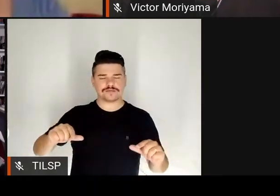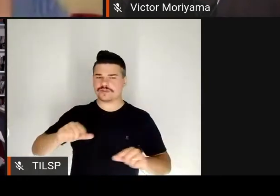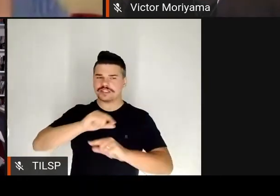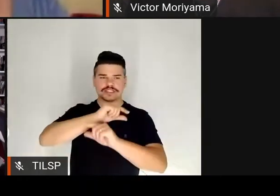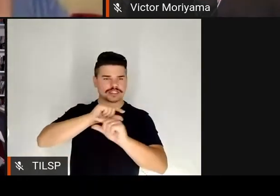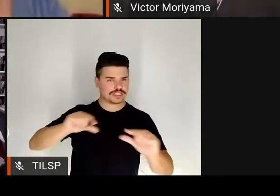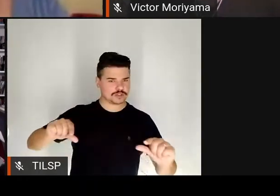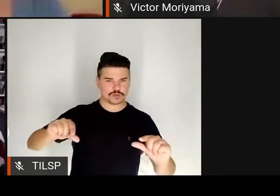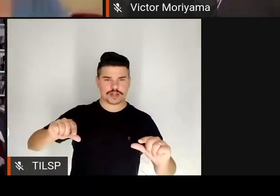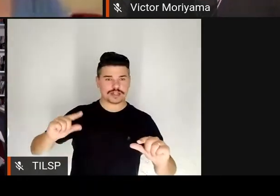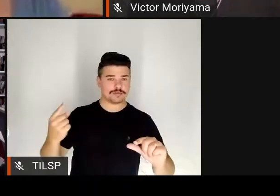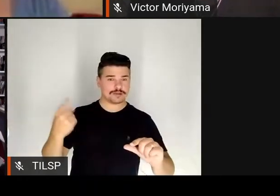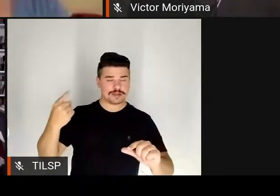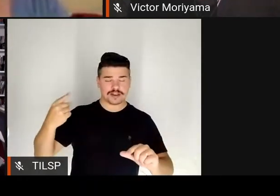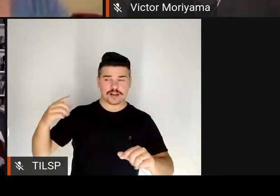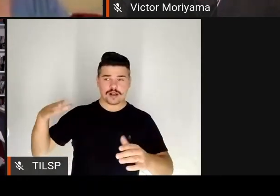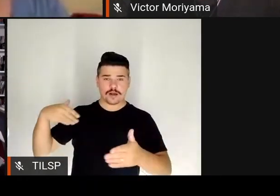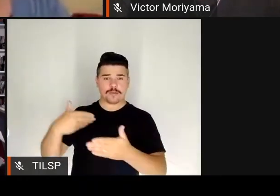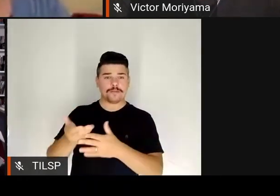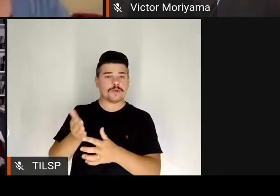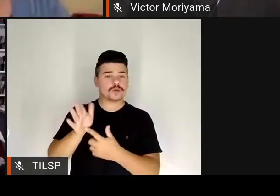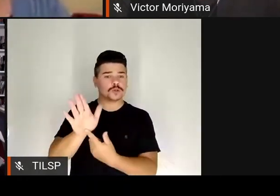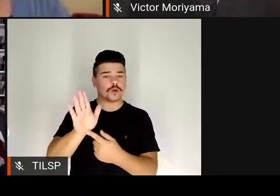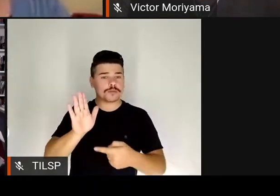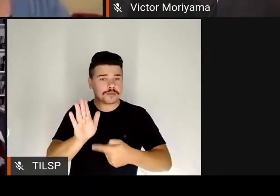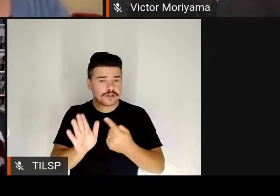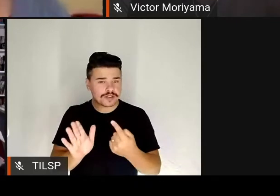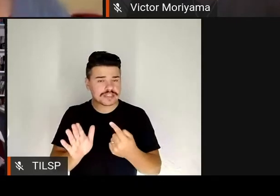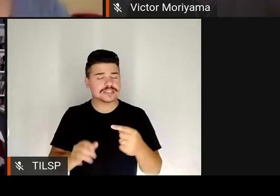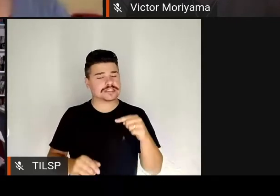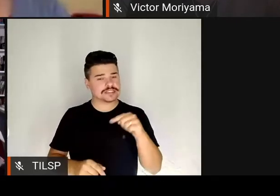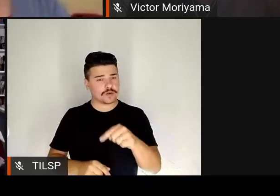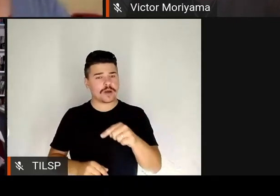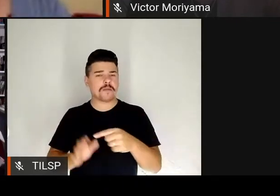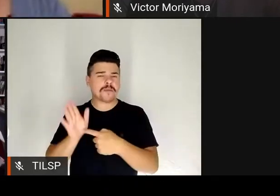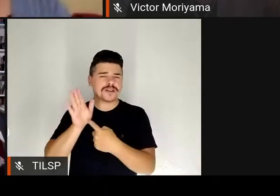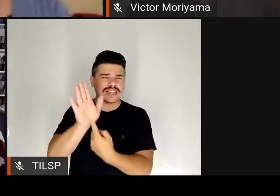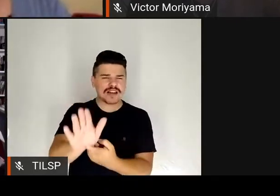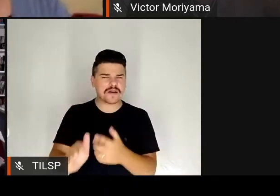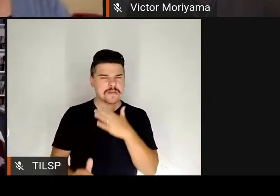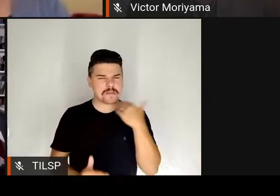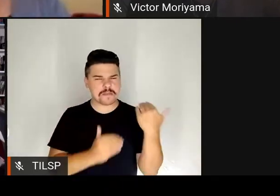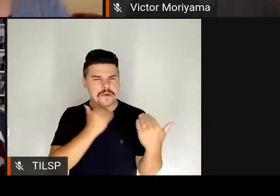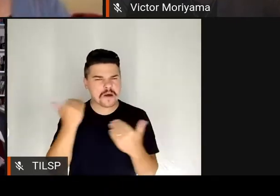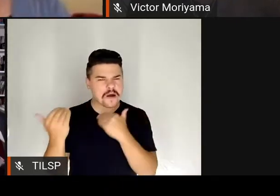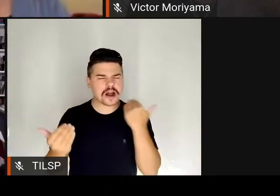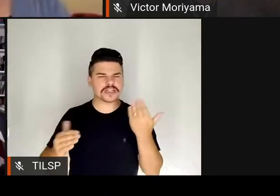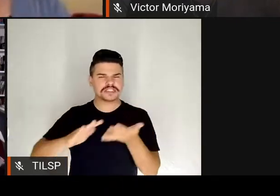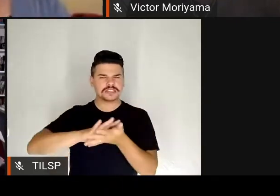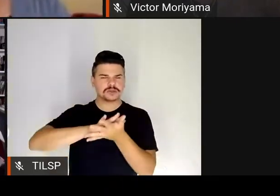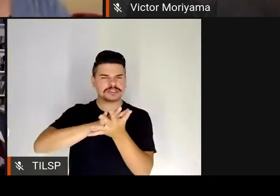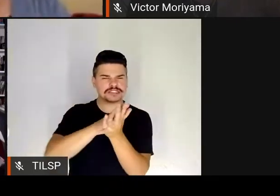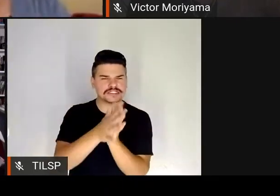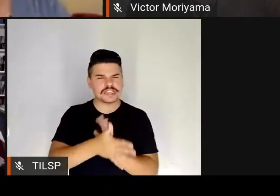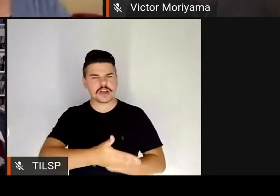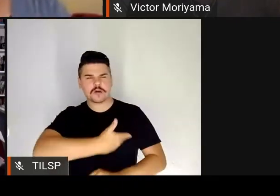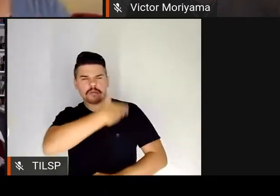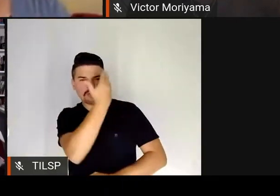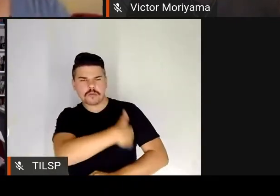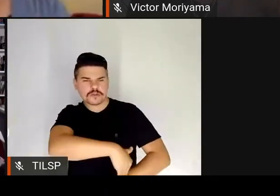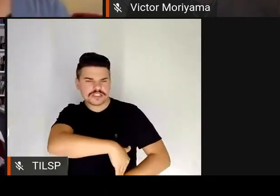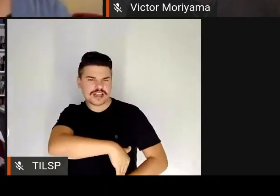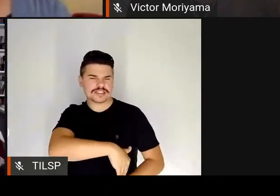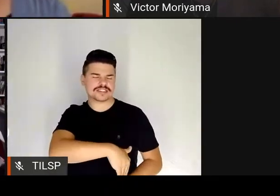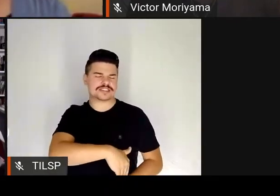vez. Então, eram representações de morte, de destruição, de mutilação, né?